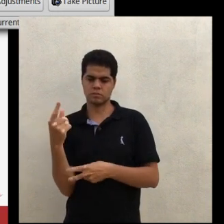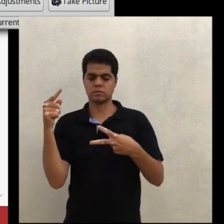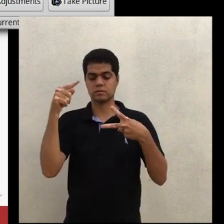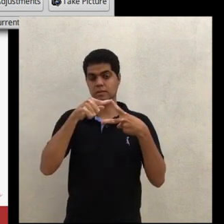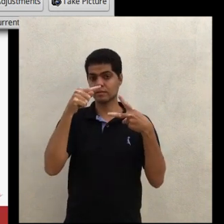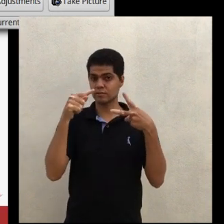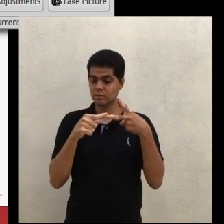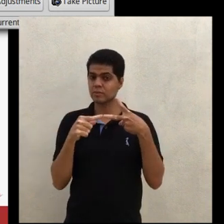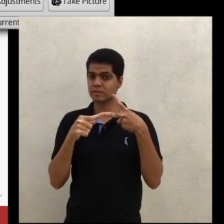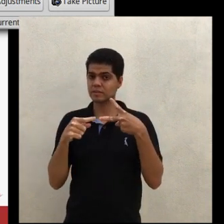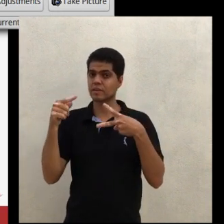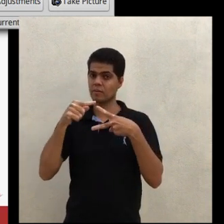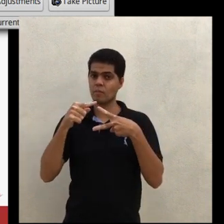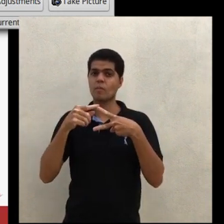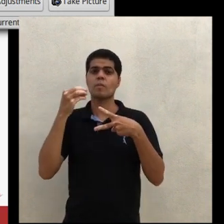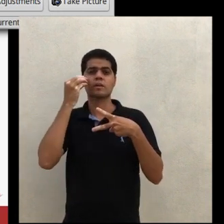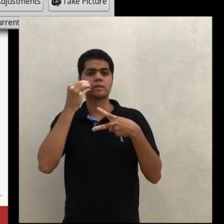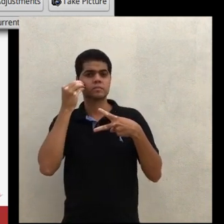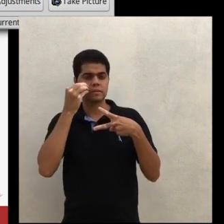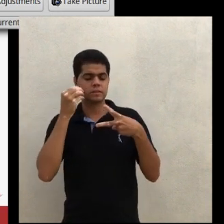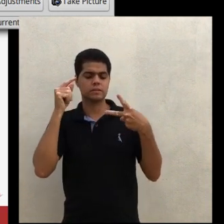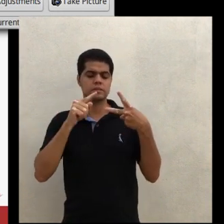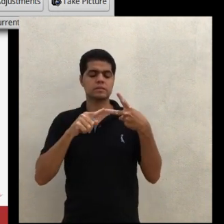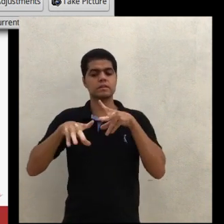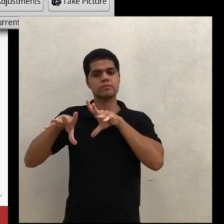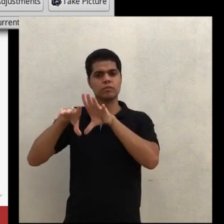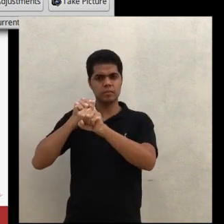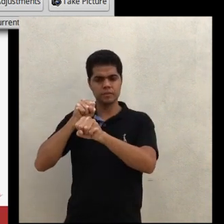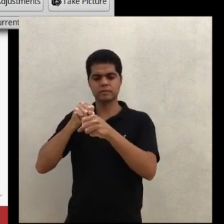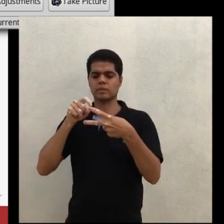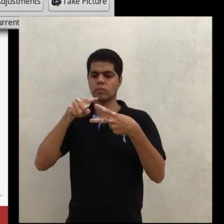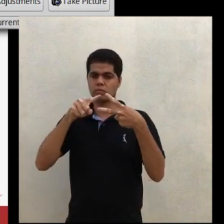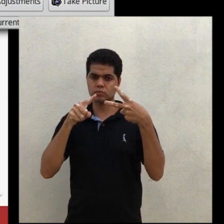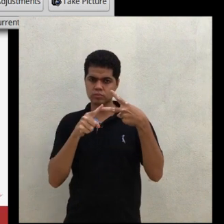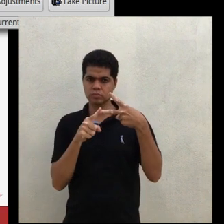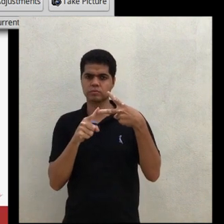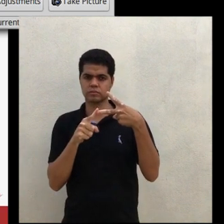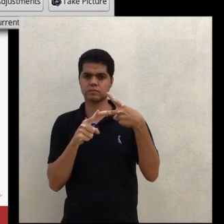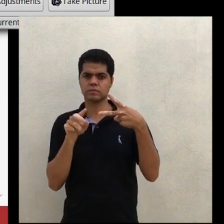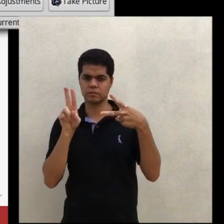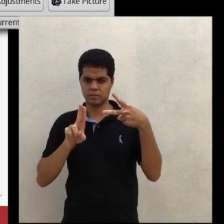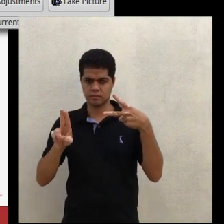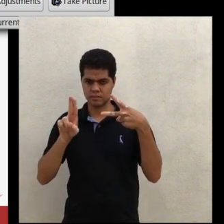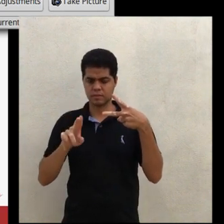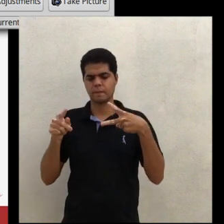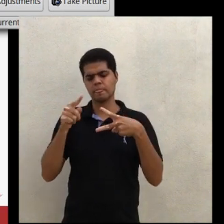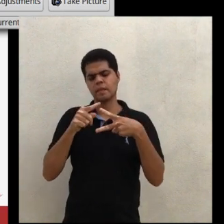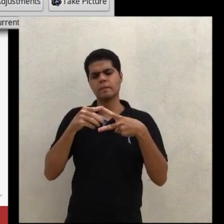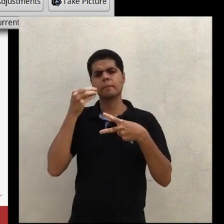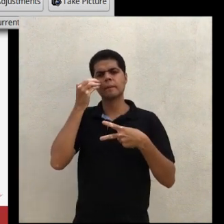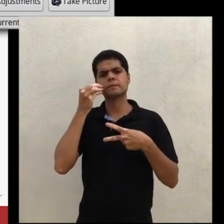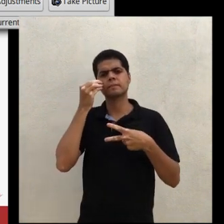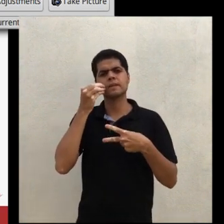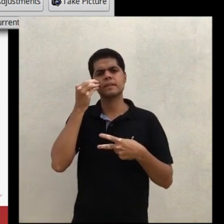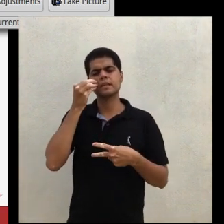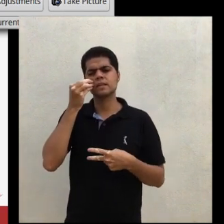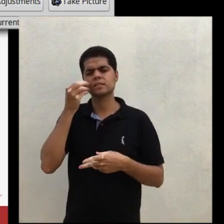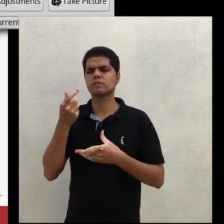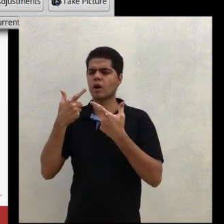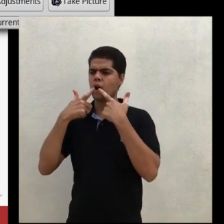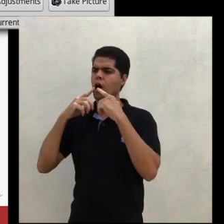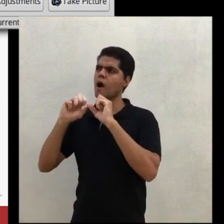capacitação. Então, para tempo de experiência, eu vou criar os termos linguísticos: pouca experiência, média e